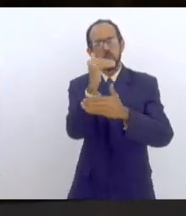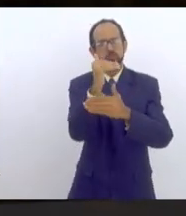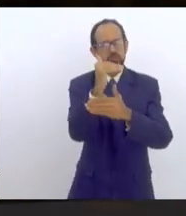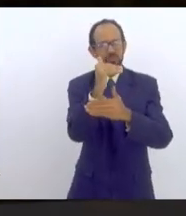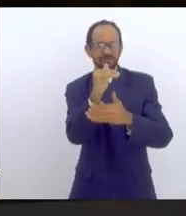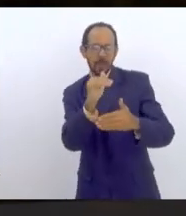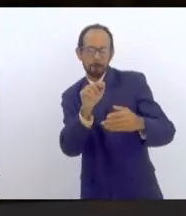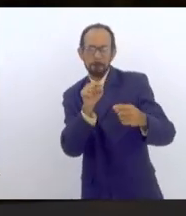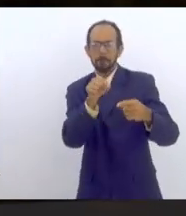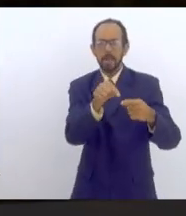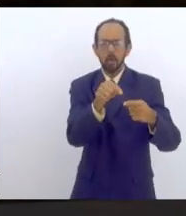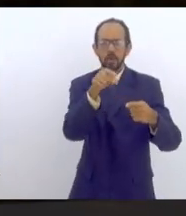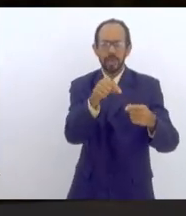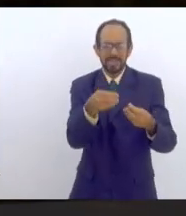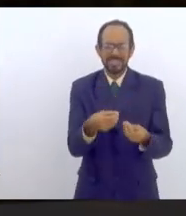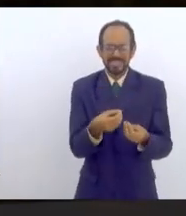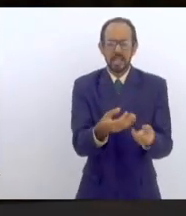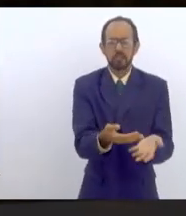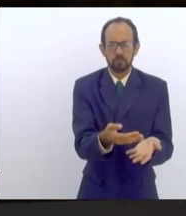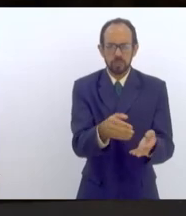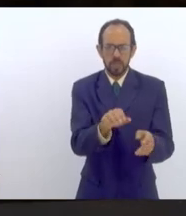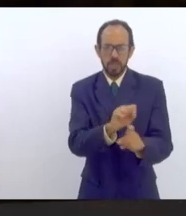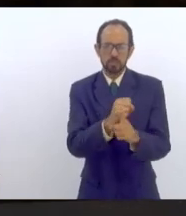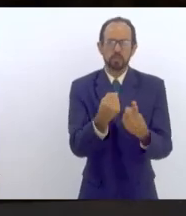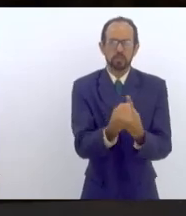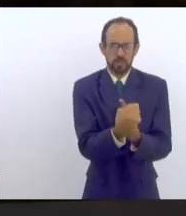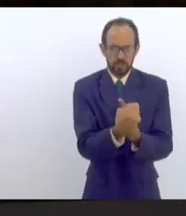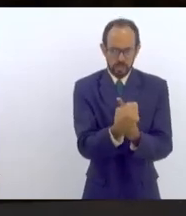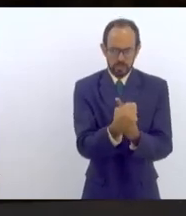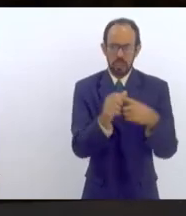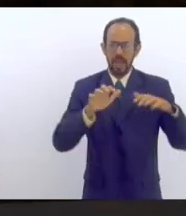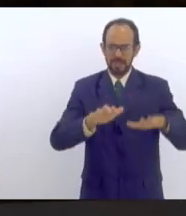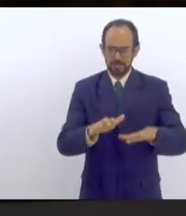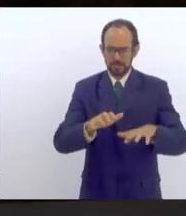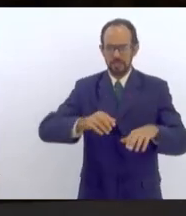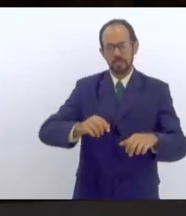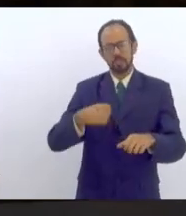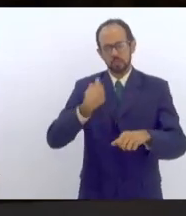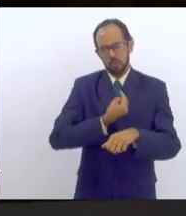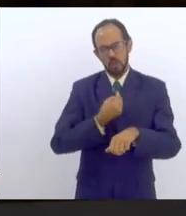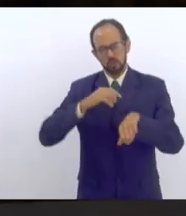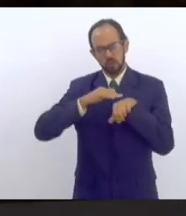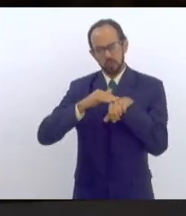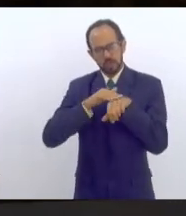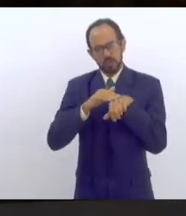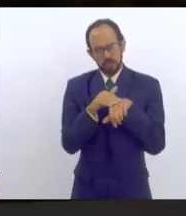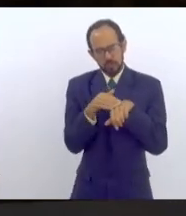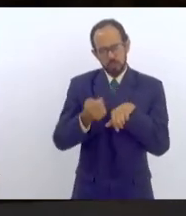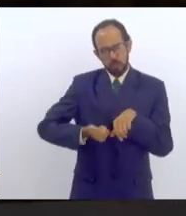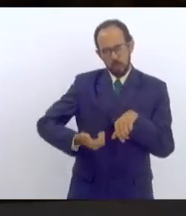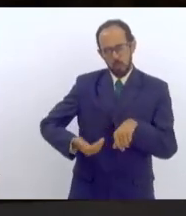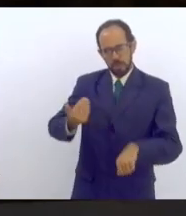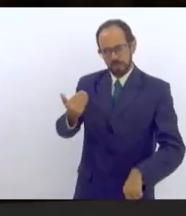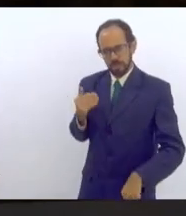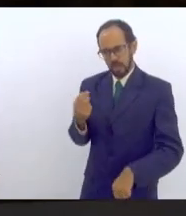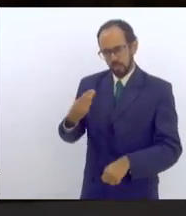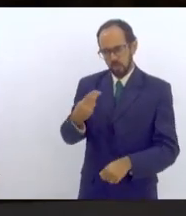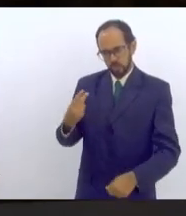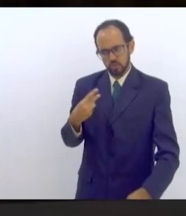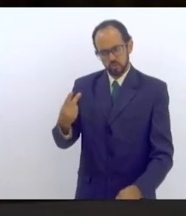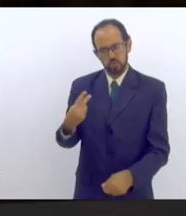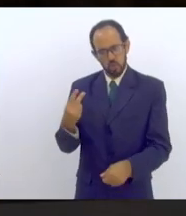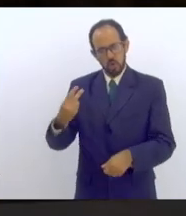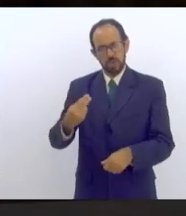à sociedade. É isso que nos leva, conversávamos há pouco, eu e o deputado Rodrigo,